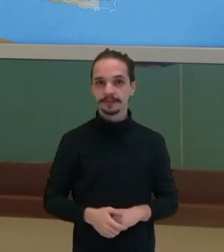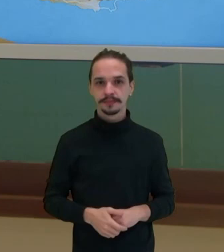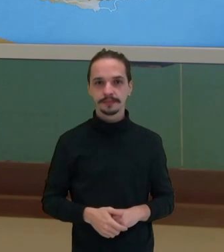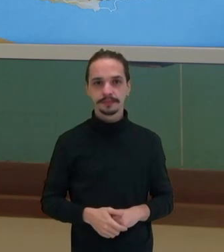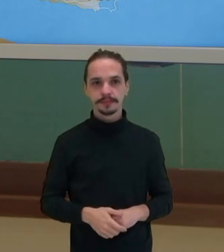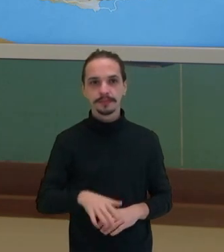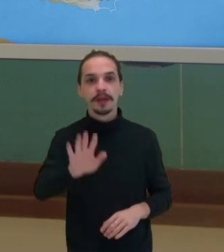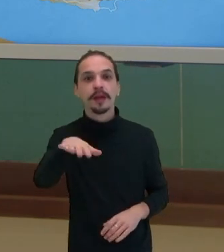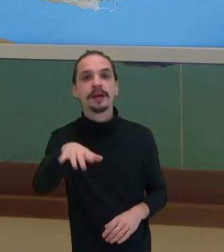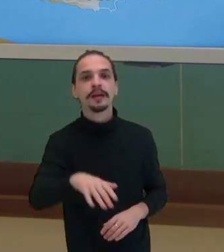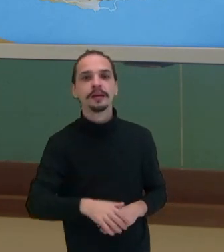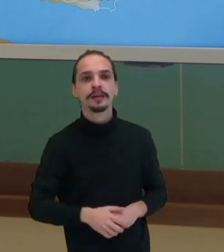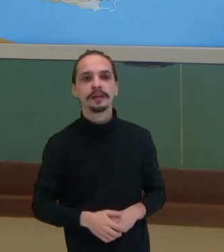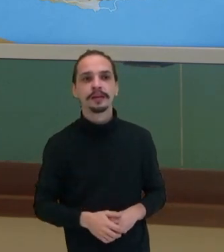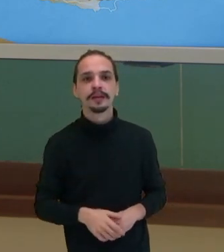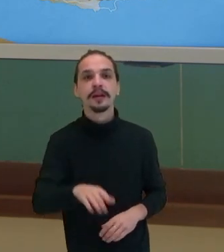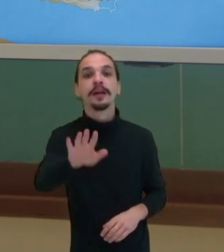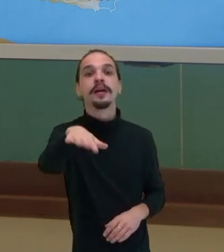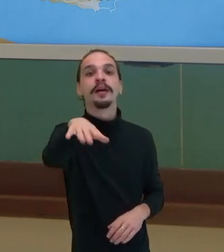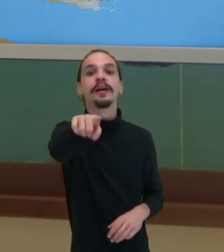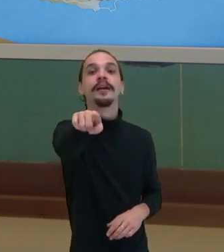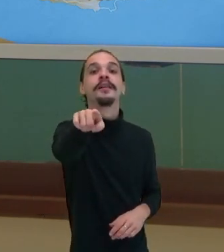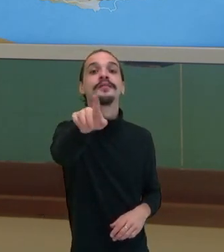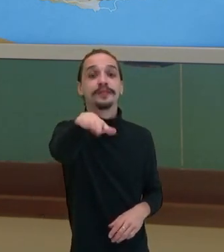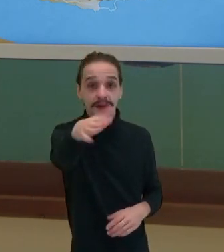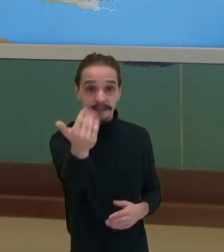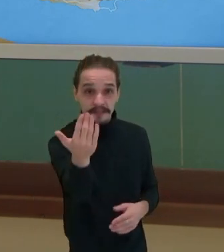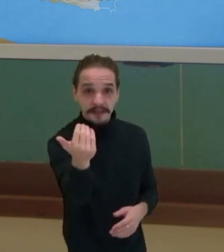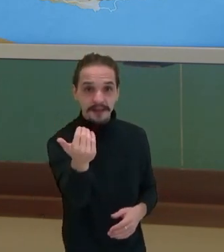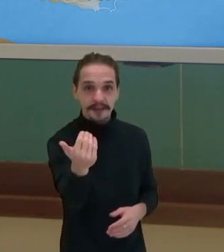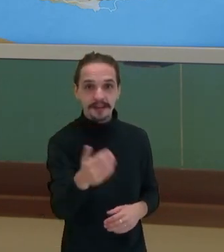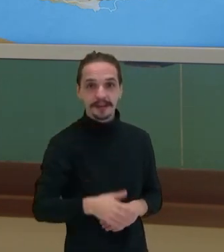Ei! Você! Ei, vem aqui!